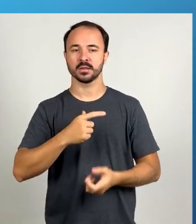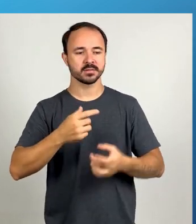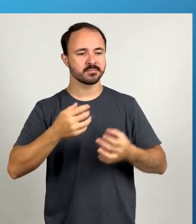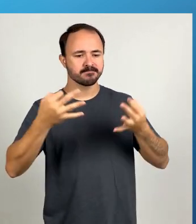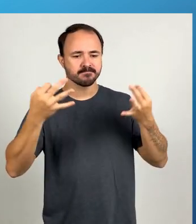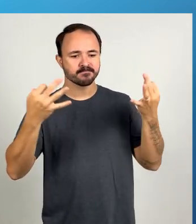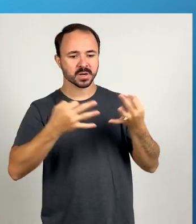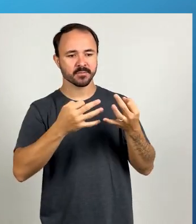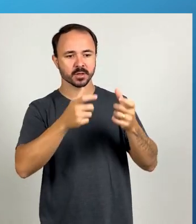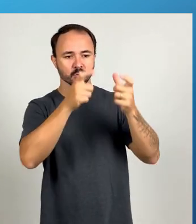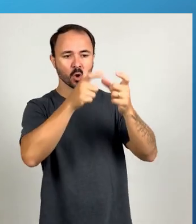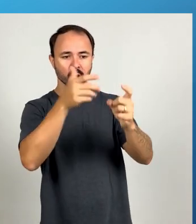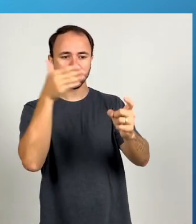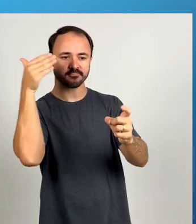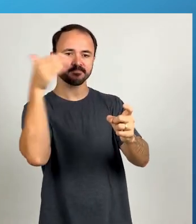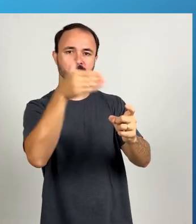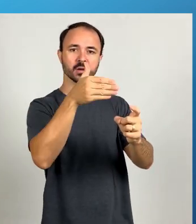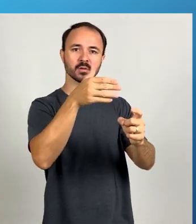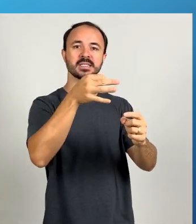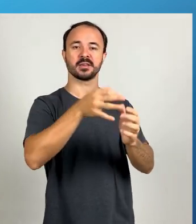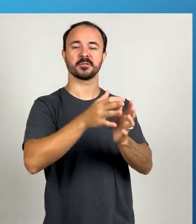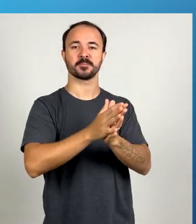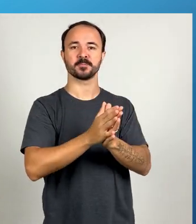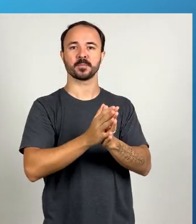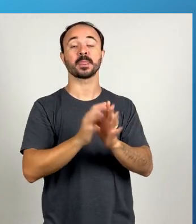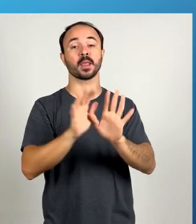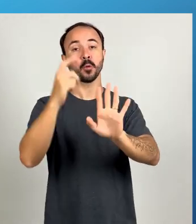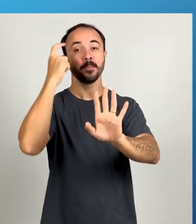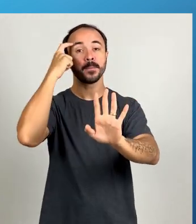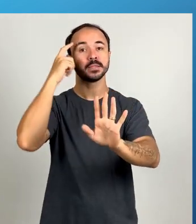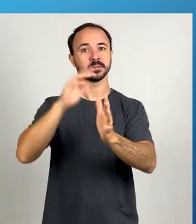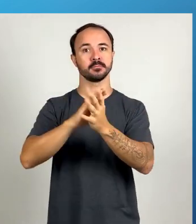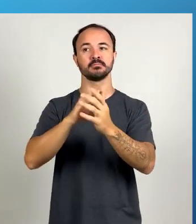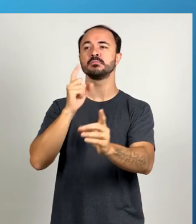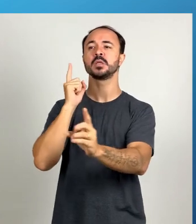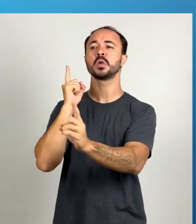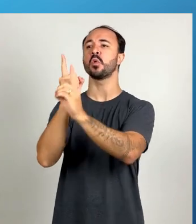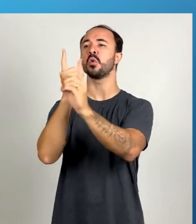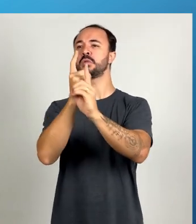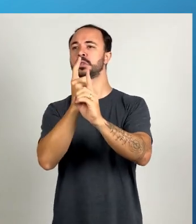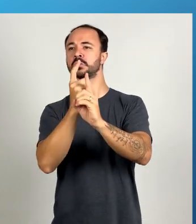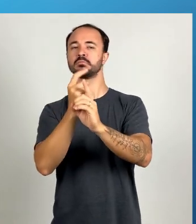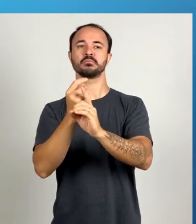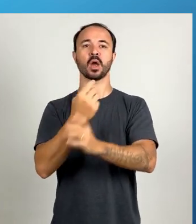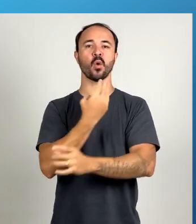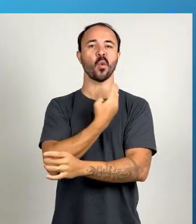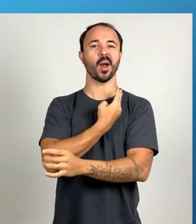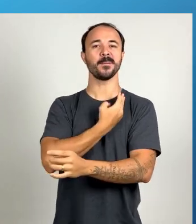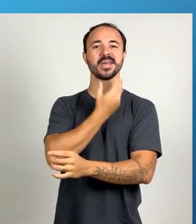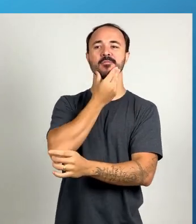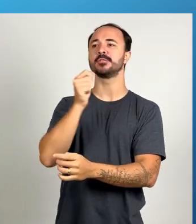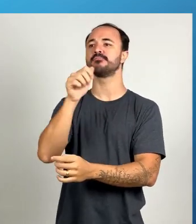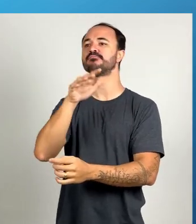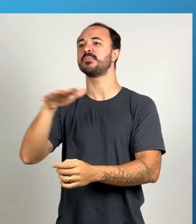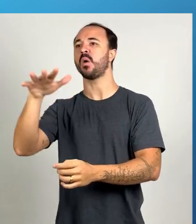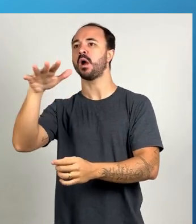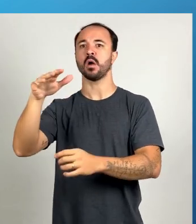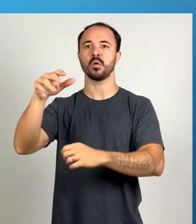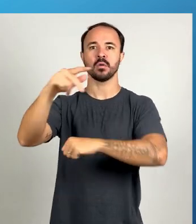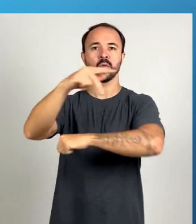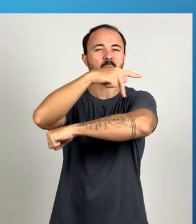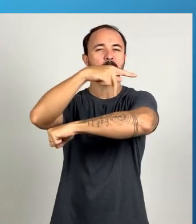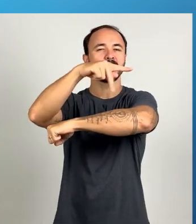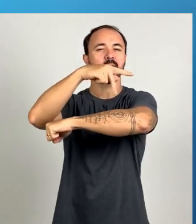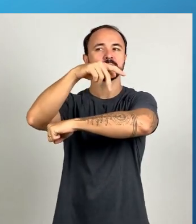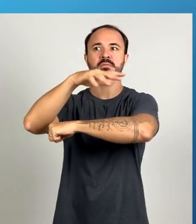Imagine encontrar um amigo em um grande parque. Você precisa saber qual a quadra e o número da casa. No caso,